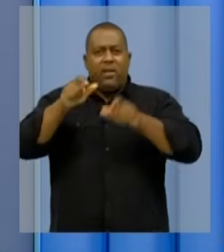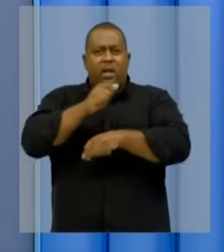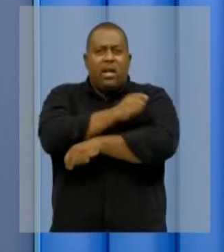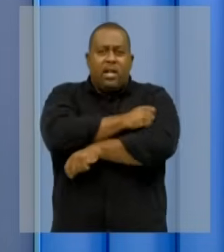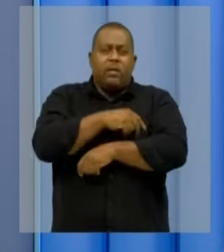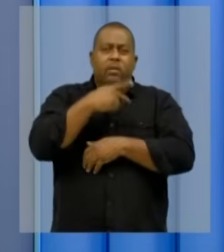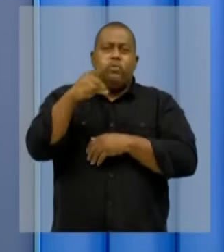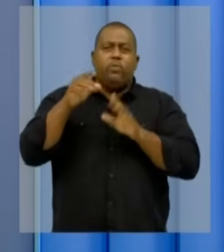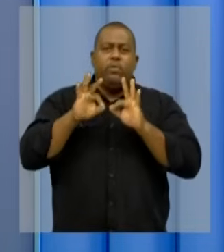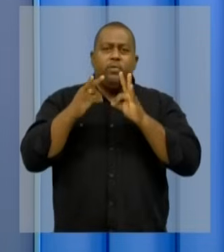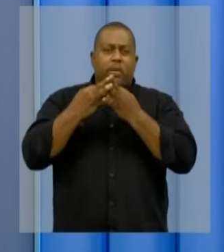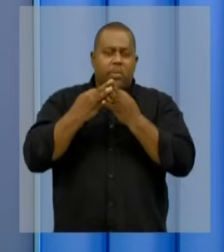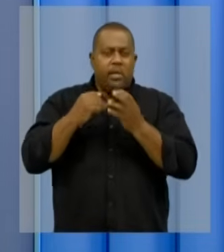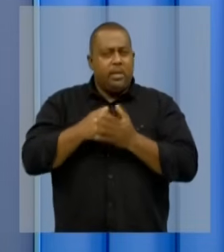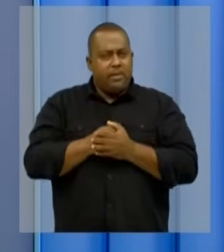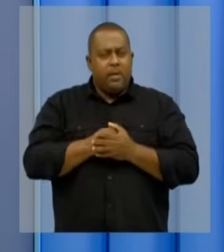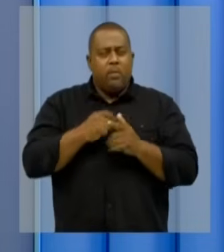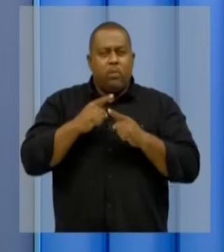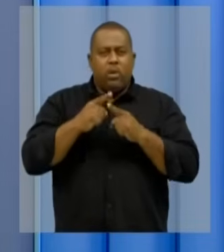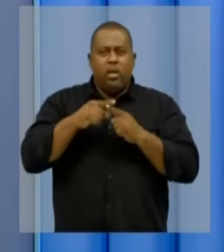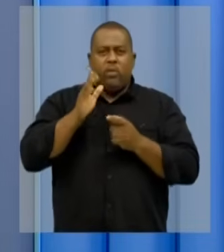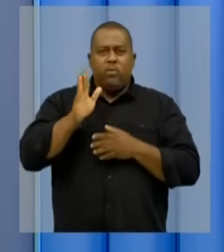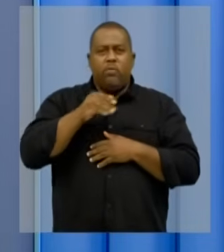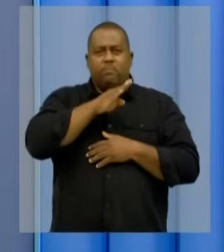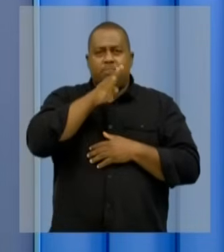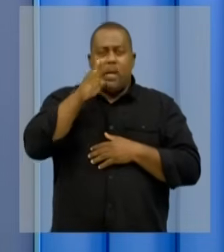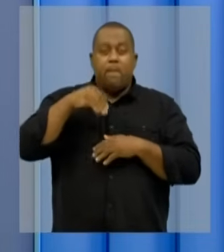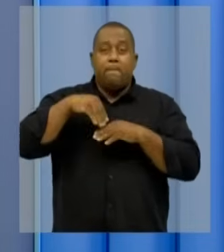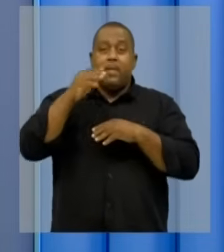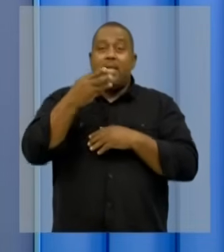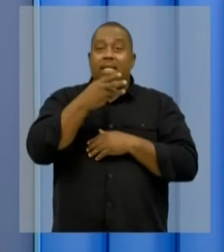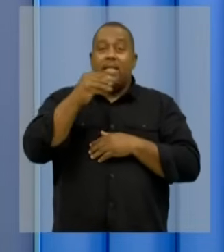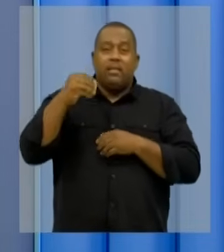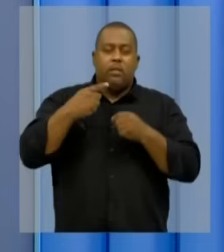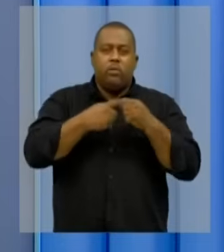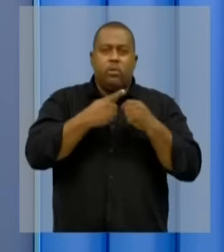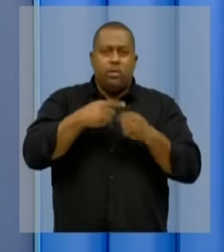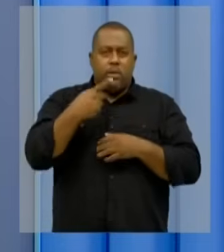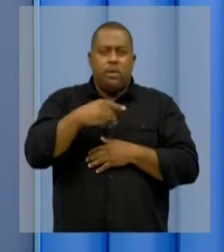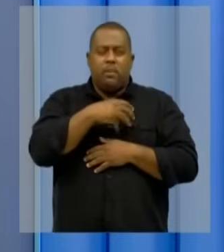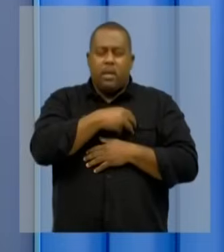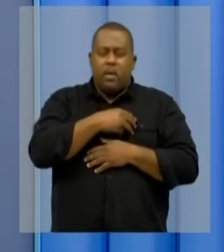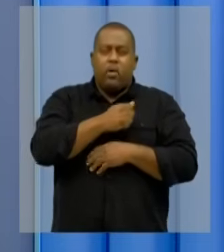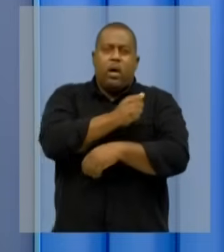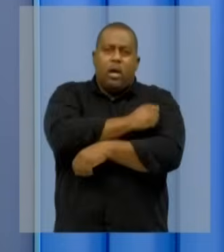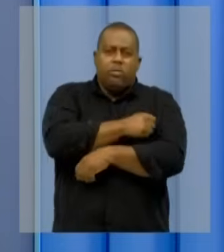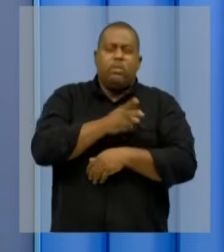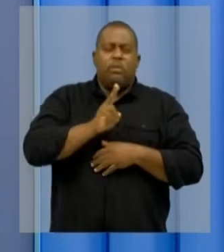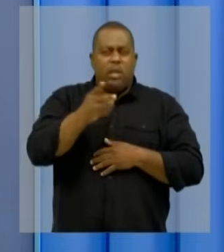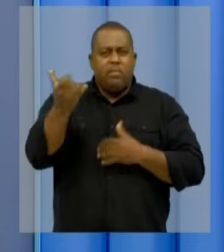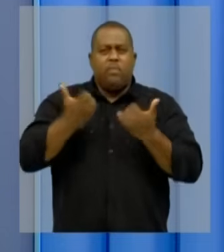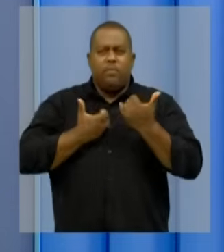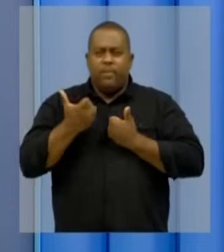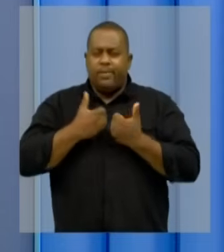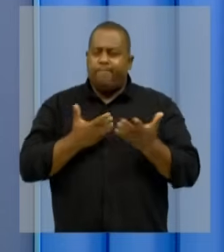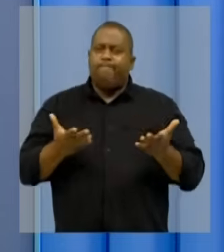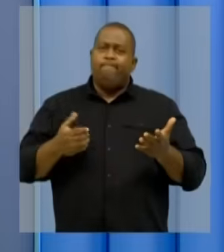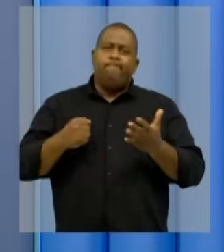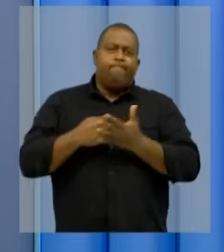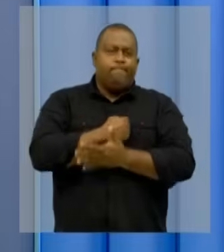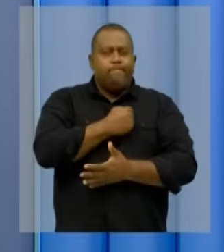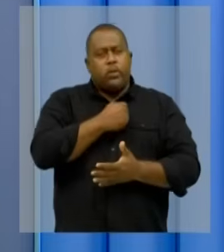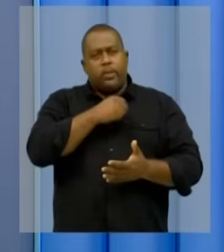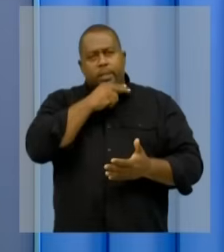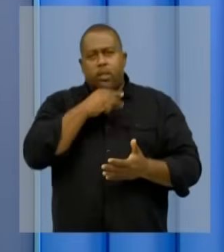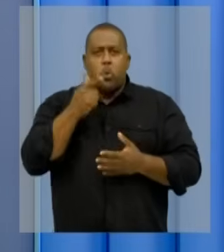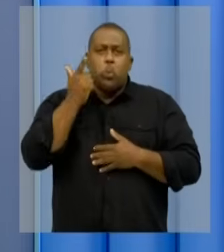suas famílias, porque eu rodei mais de 300 municípios da Bahia. E o que os alunos sempre me dizem é, poxa, Neto, a gente não